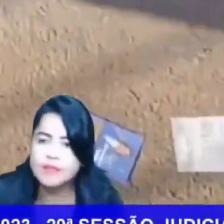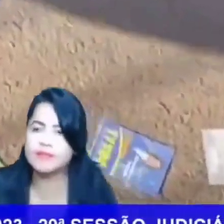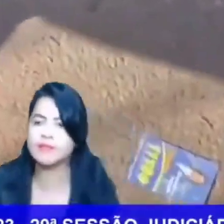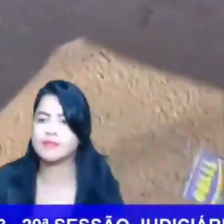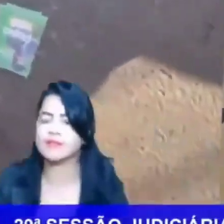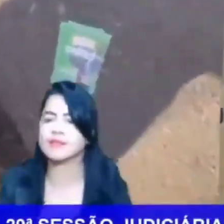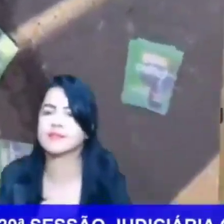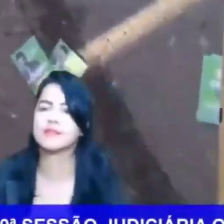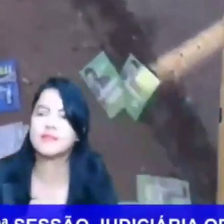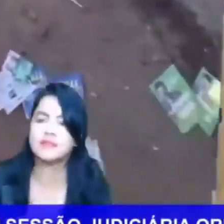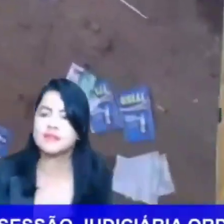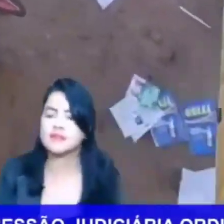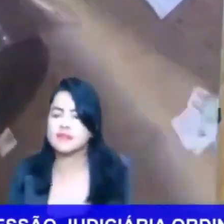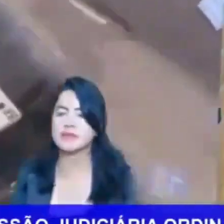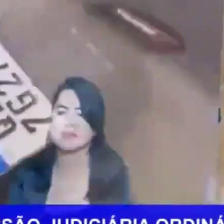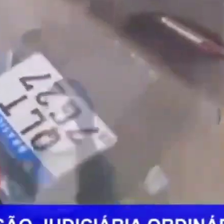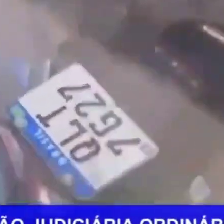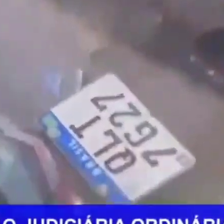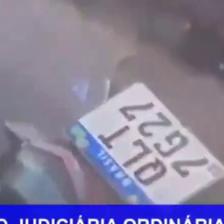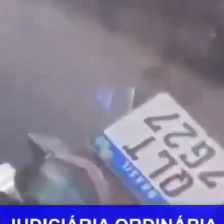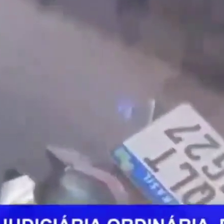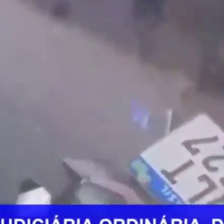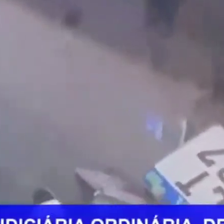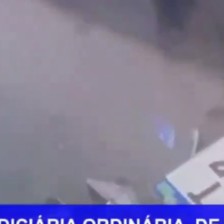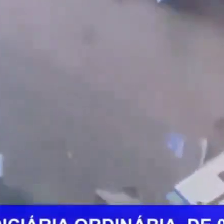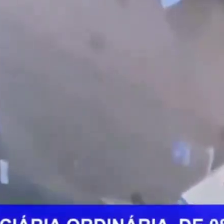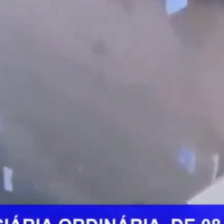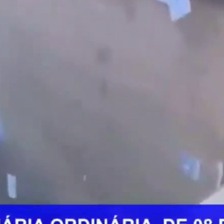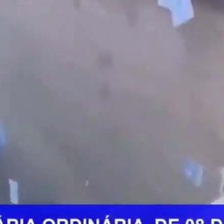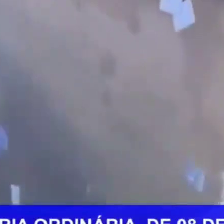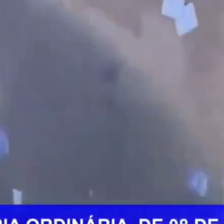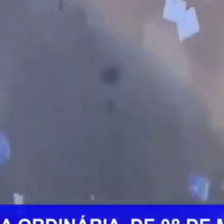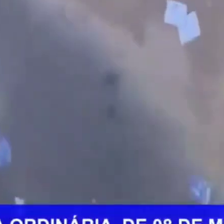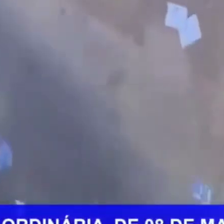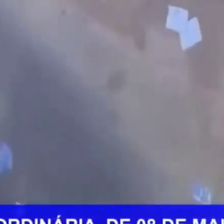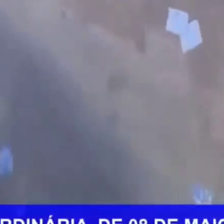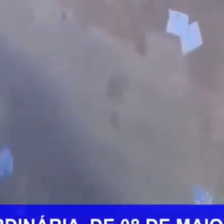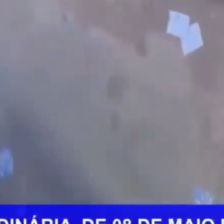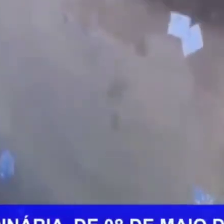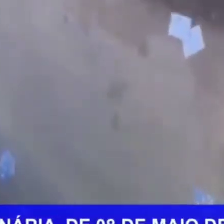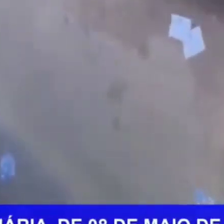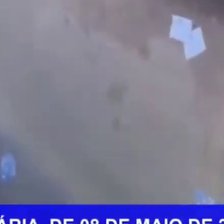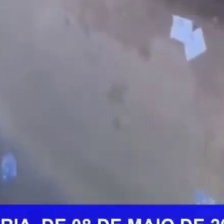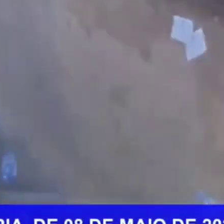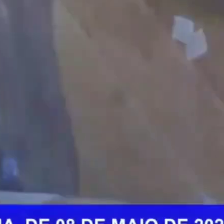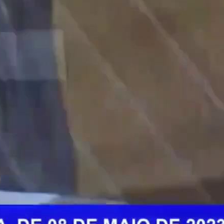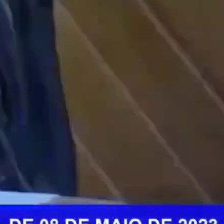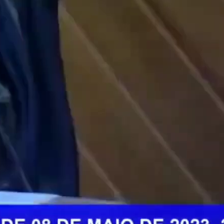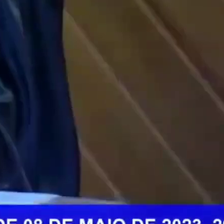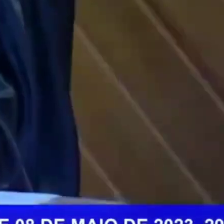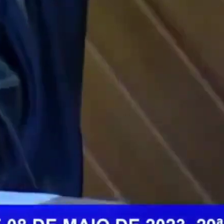direcionado para o chão, com santinhos verdes e azuis, a mulher loira recolhe dois santinhos.